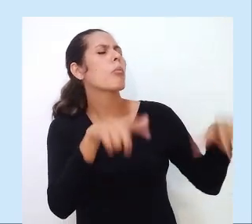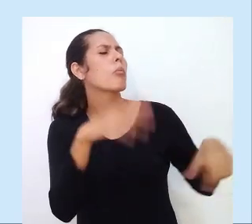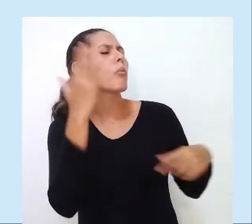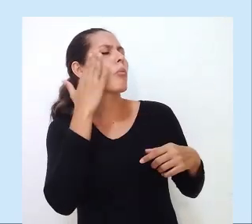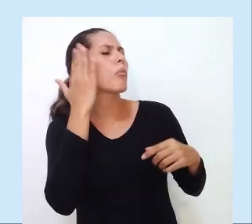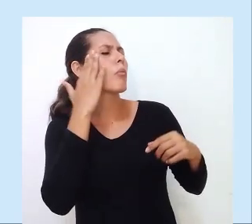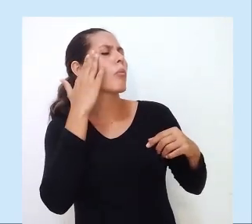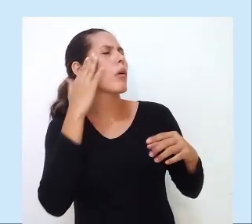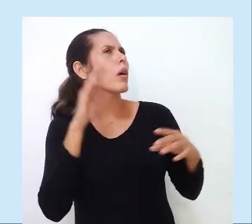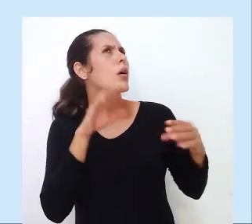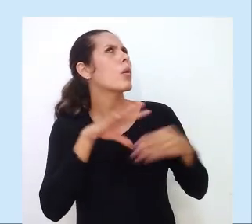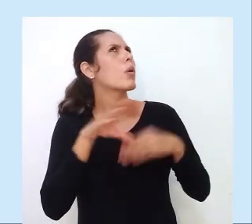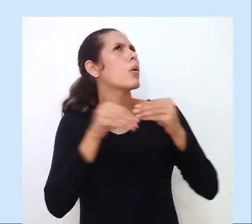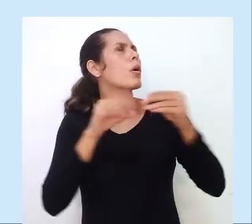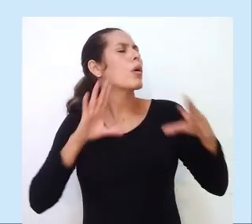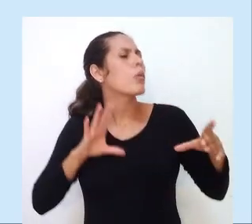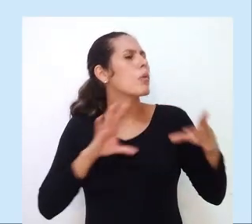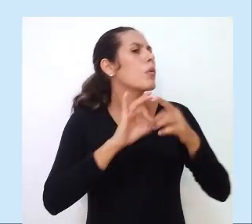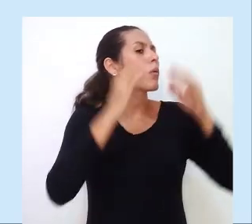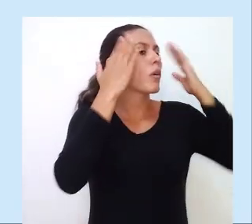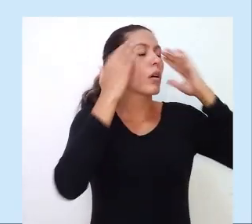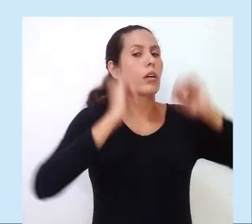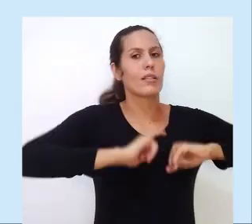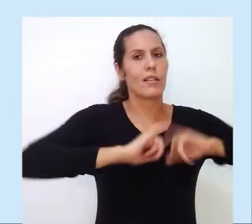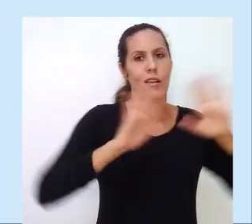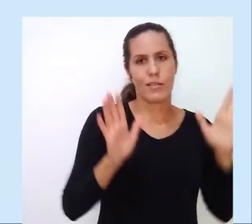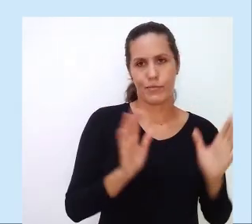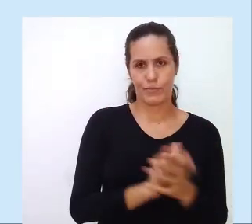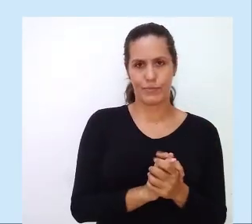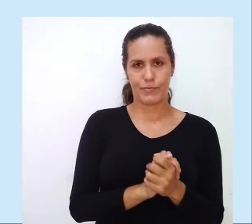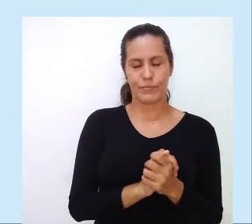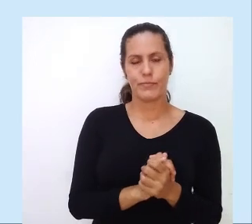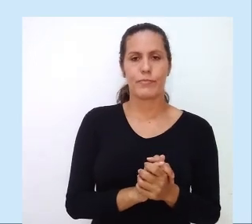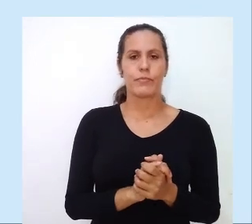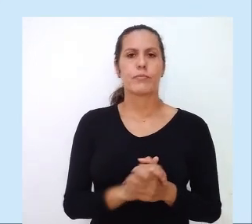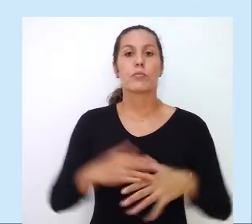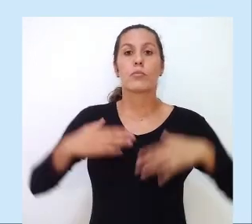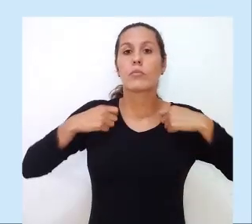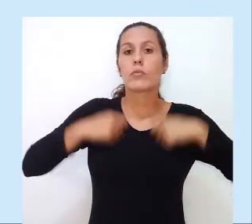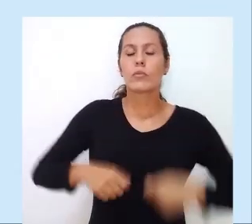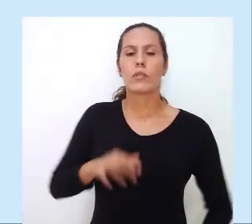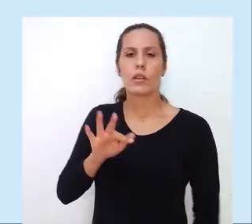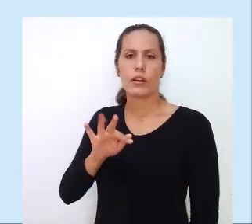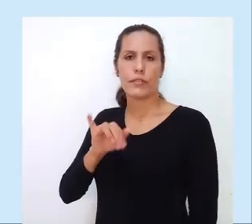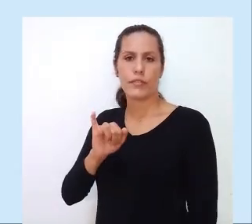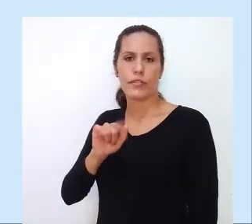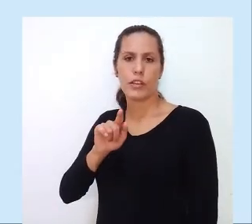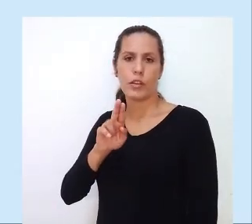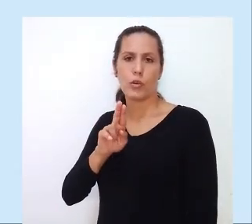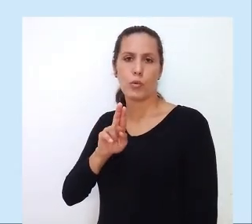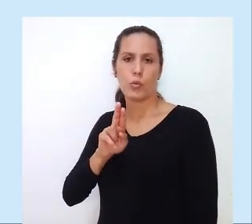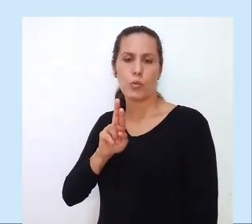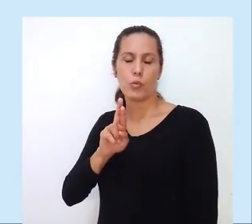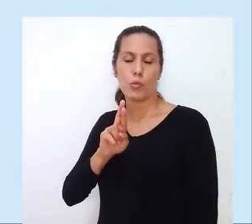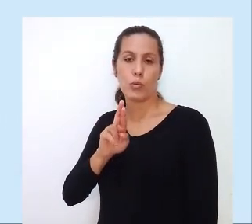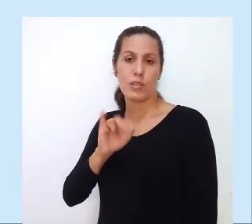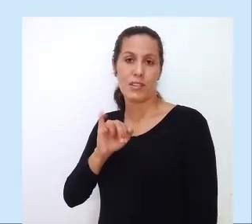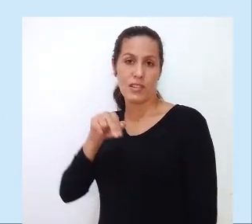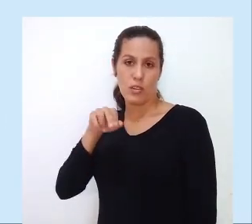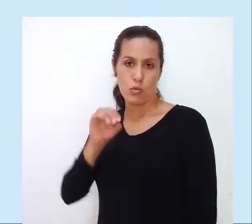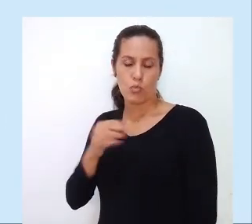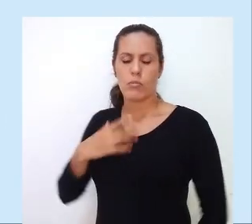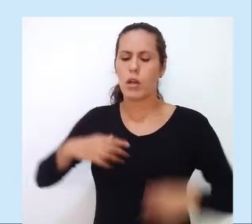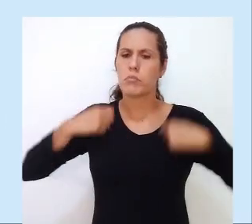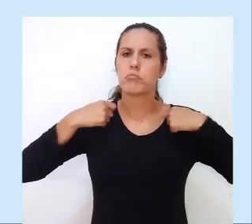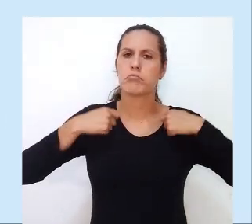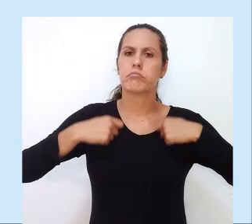passa aquela ação. O figurino é a roupa, a indumentária, a vestimenta do personagem.